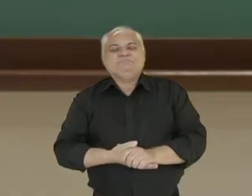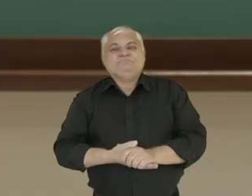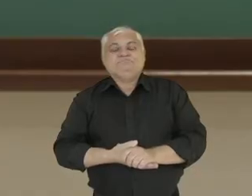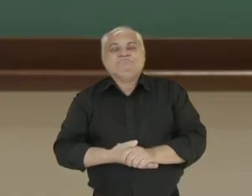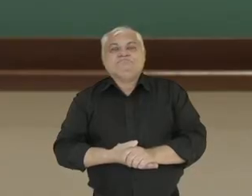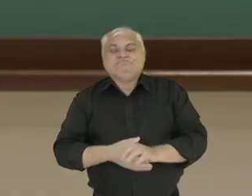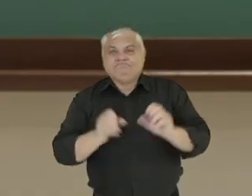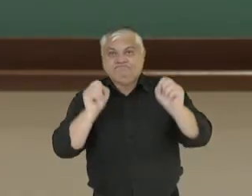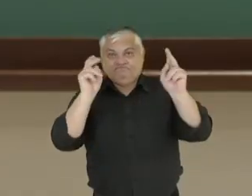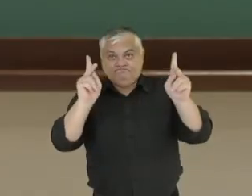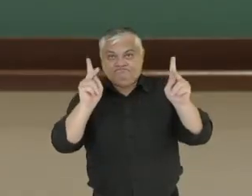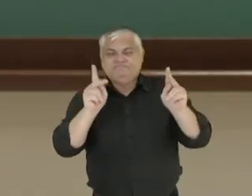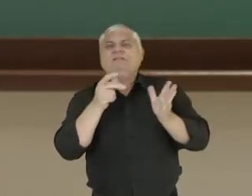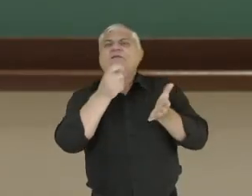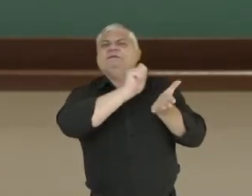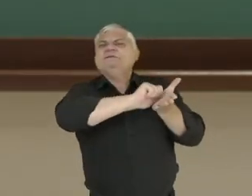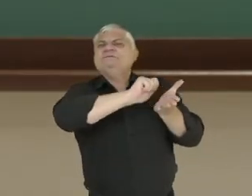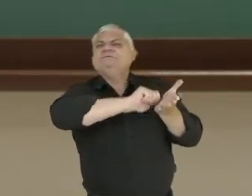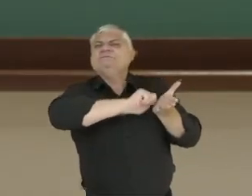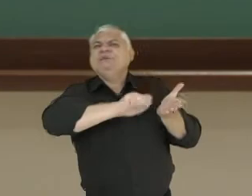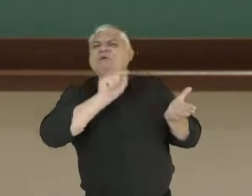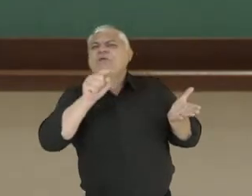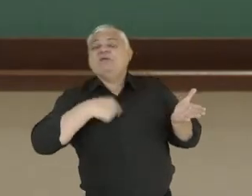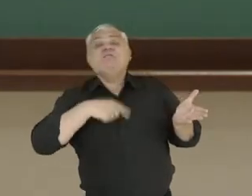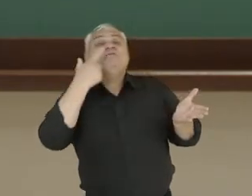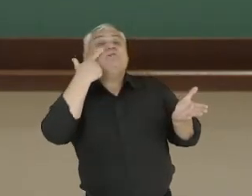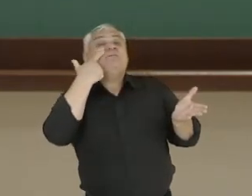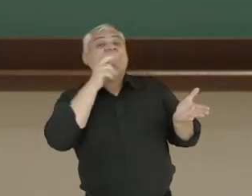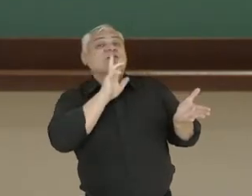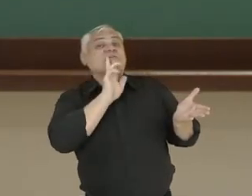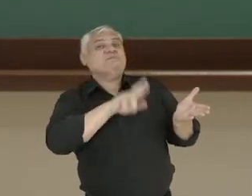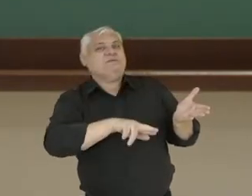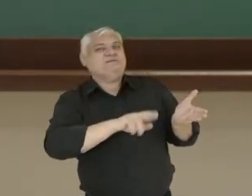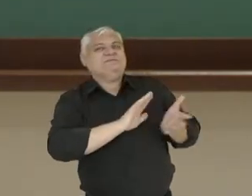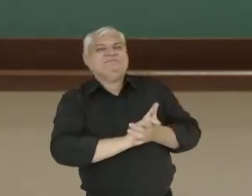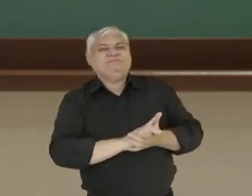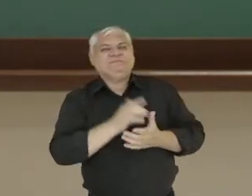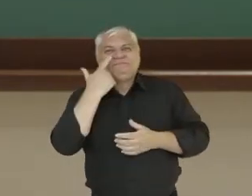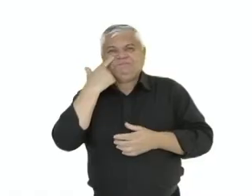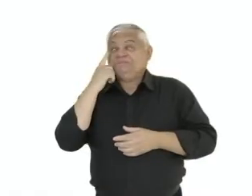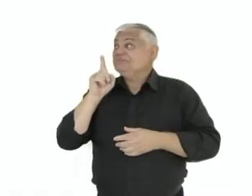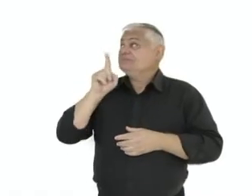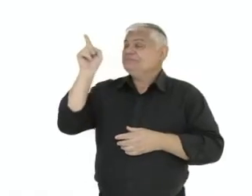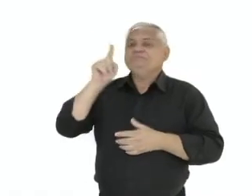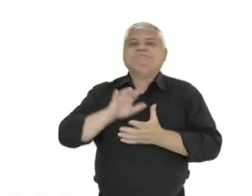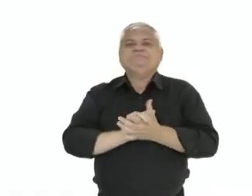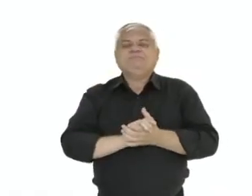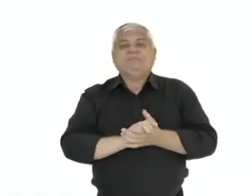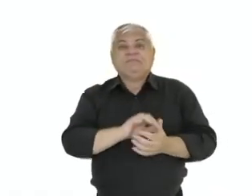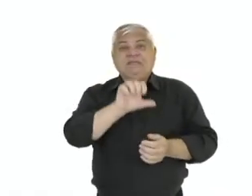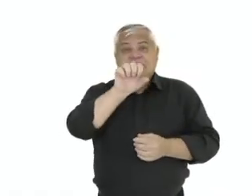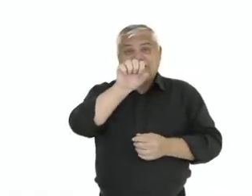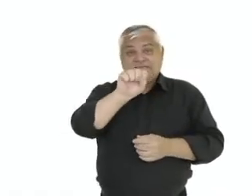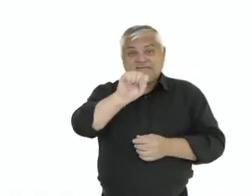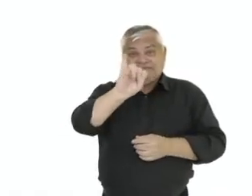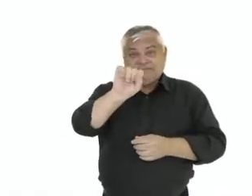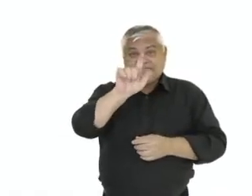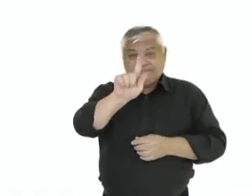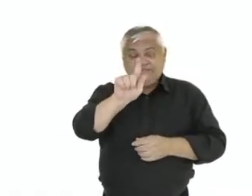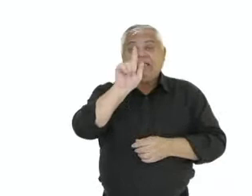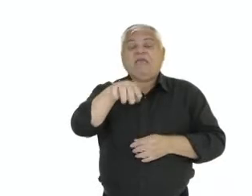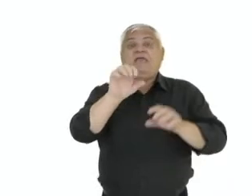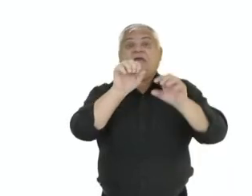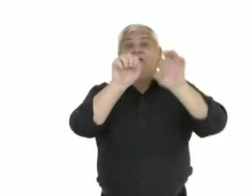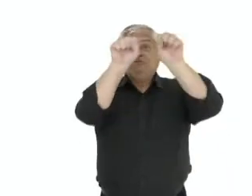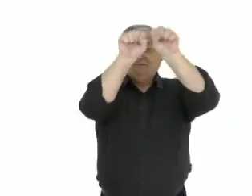Muito bem, o que você colocou aí no seu caderno? Vamos conferir a resposta aqui na tela aparecendo para você, ó. Sendo que o SIG, Sistema de Informações